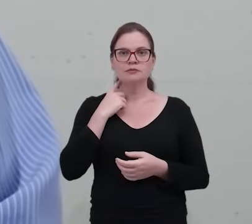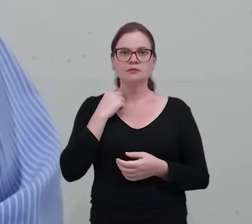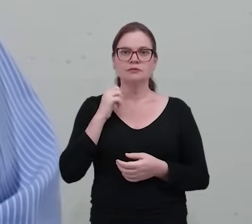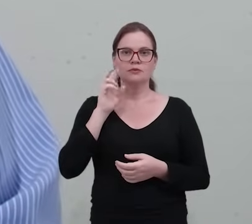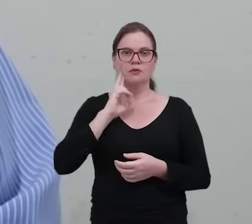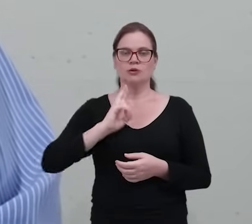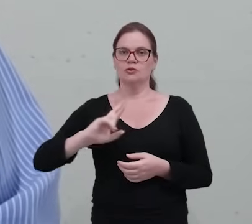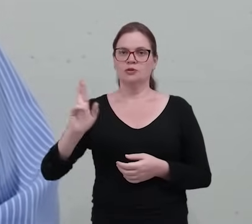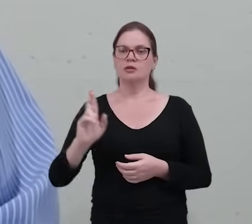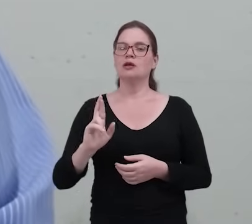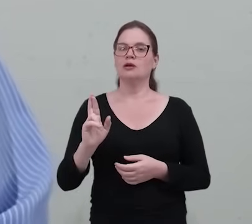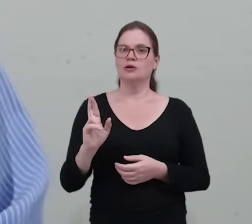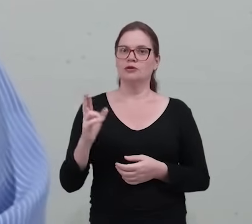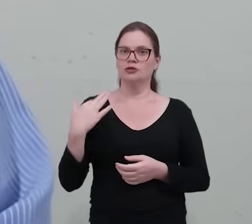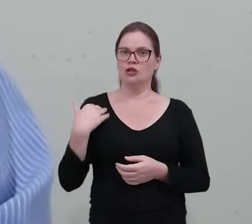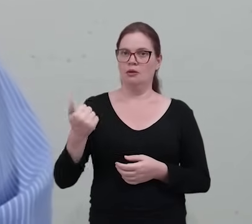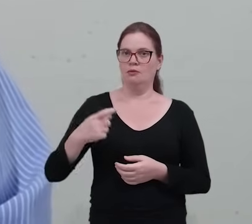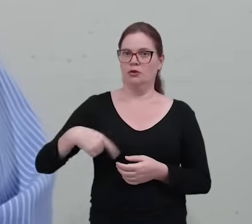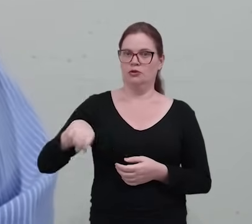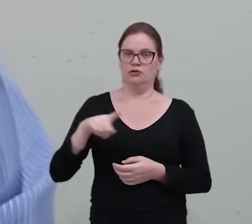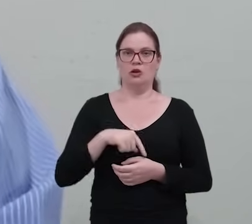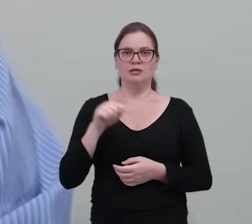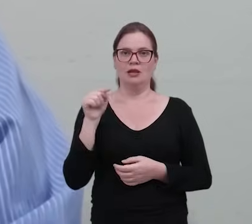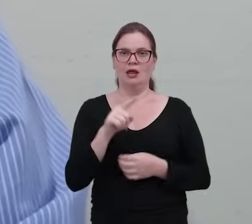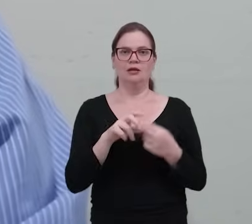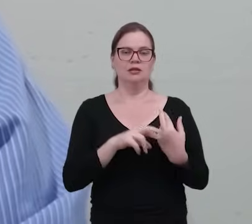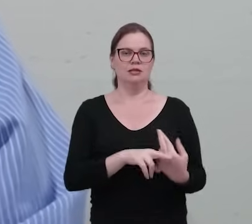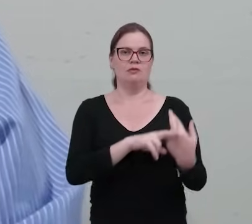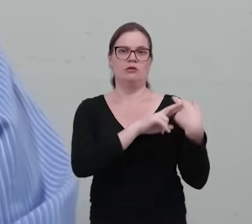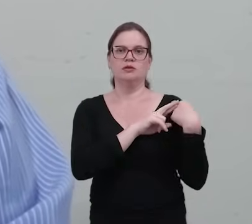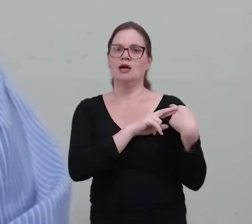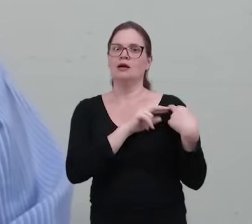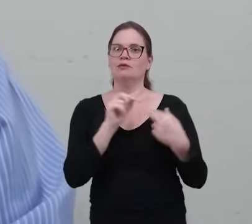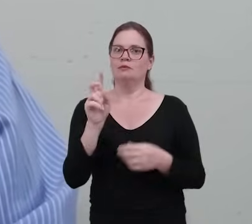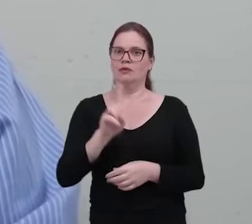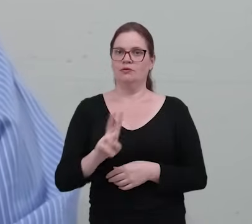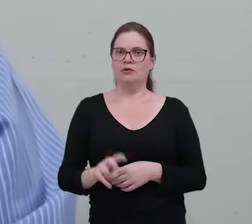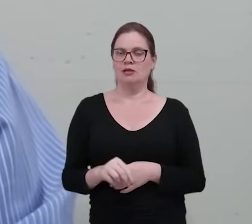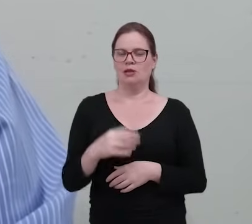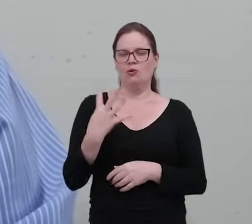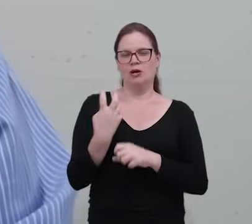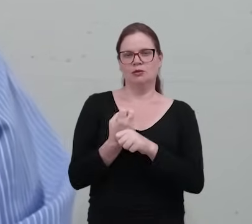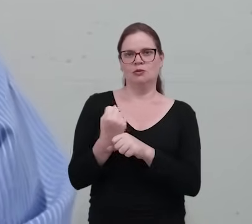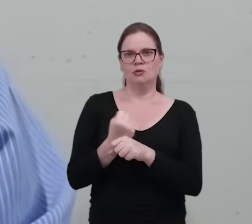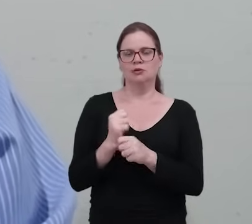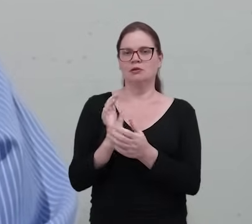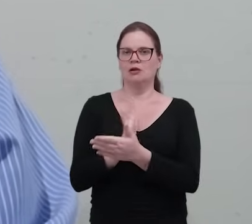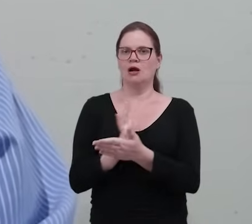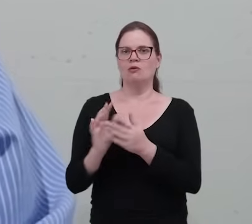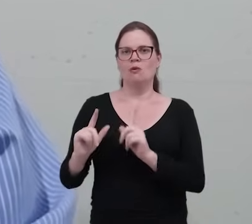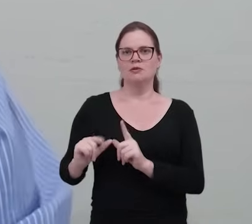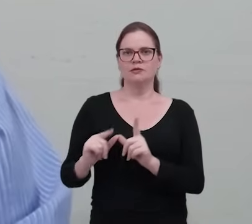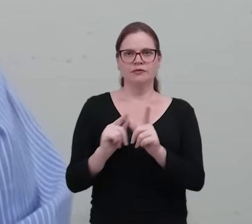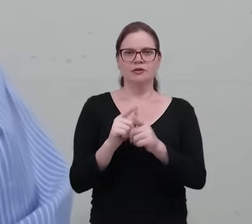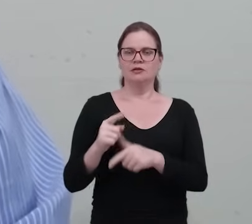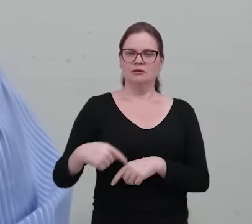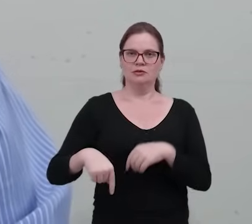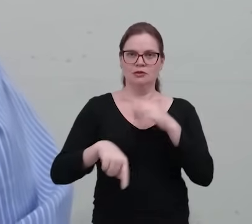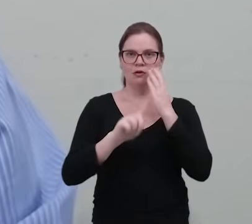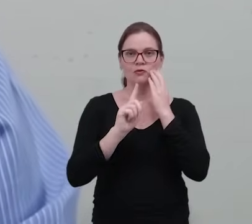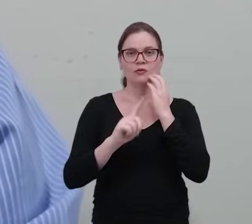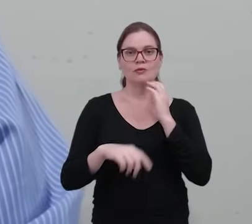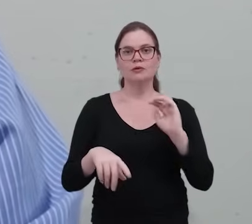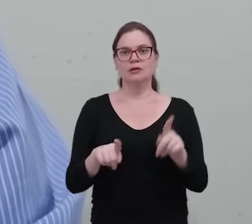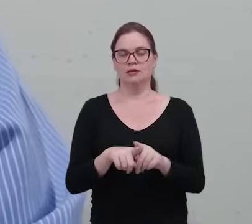senhor nos permitiu ficar esses 3, 4 anos como responsável, né? Então, algumas viagens foram